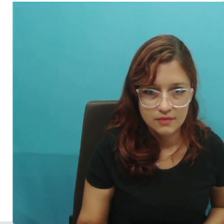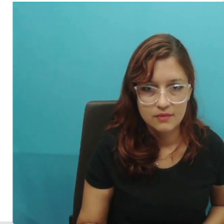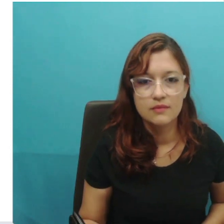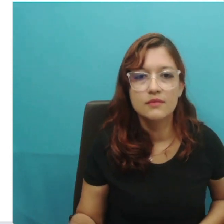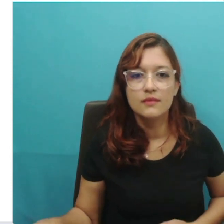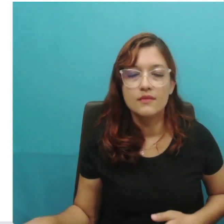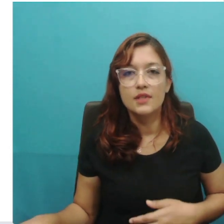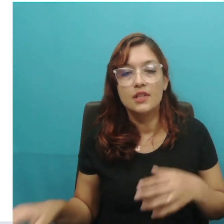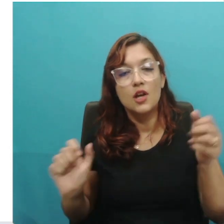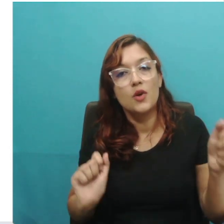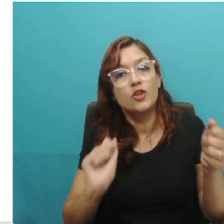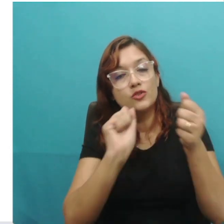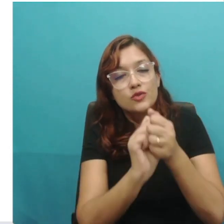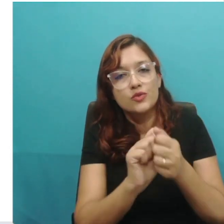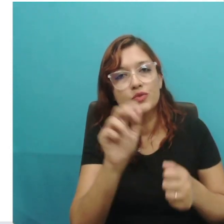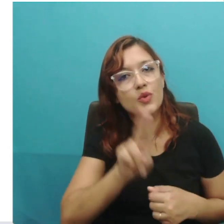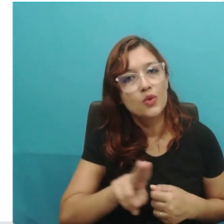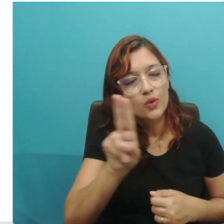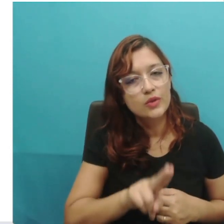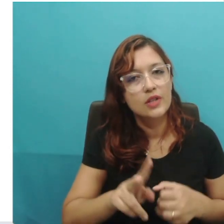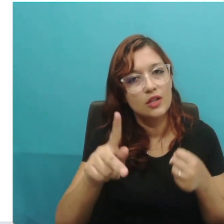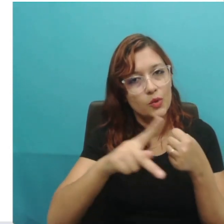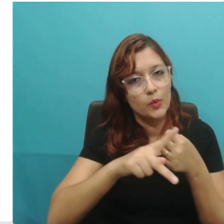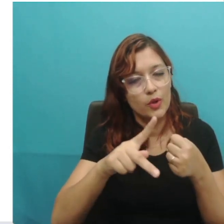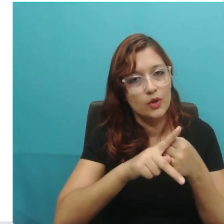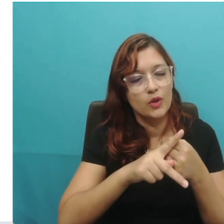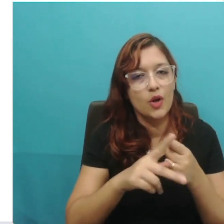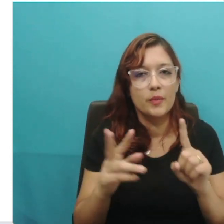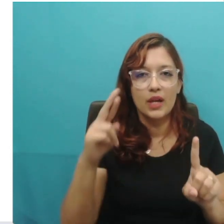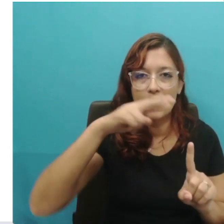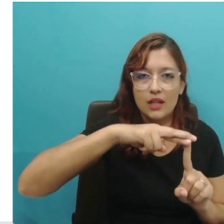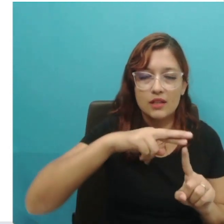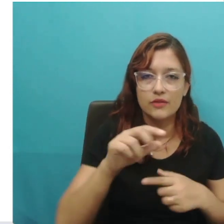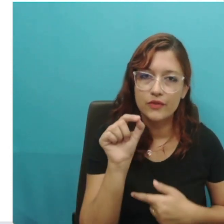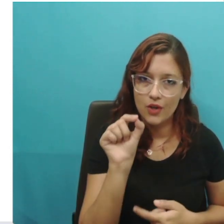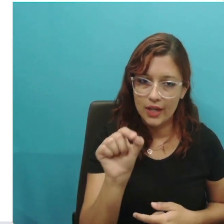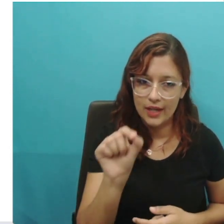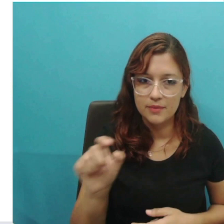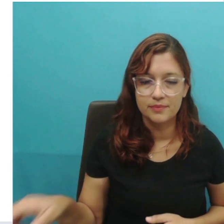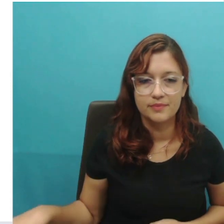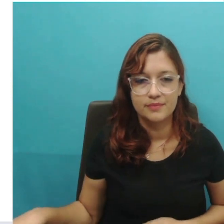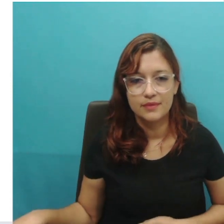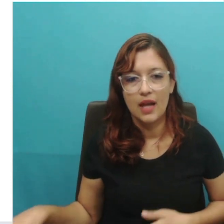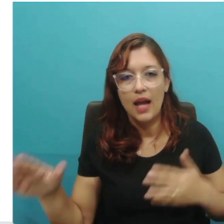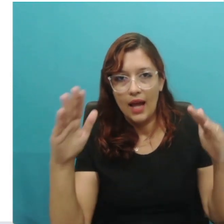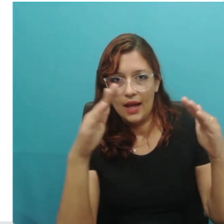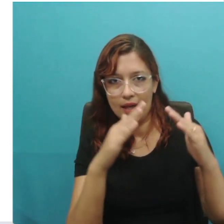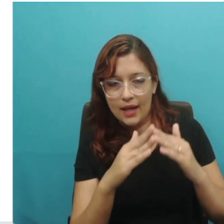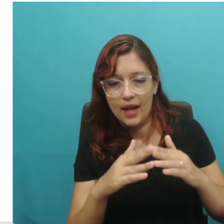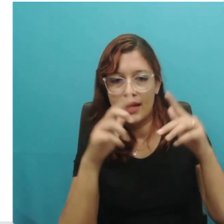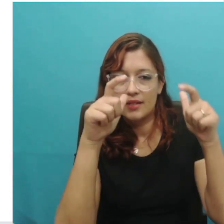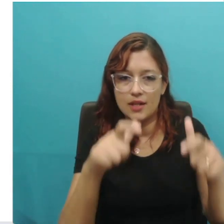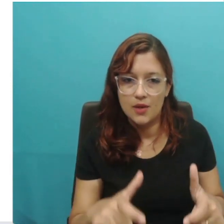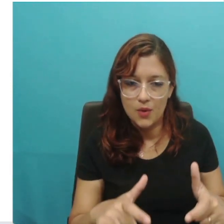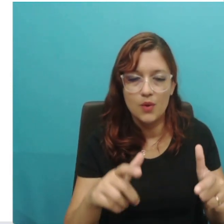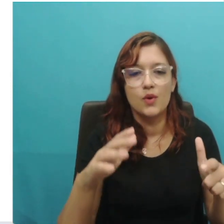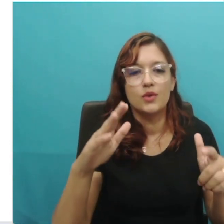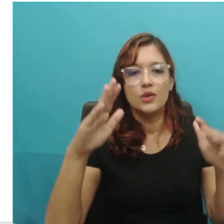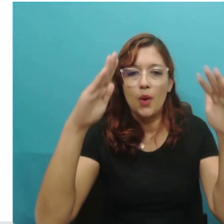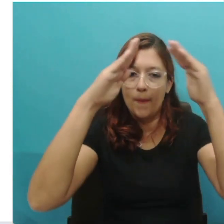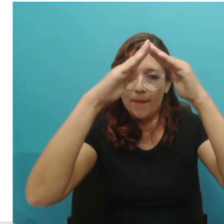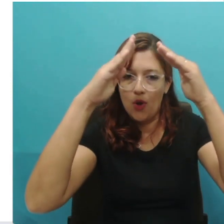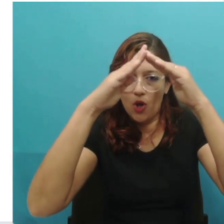Tem aqui que eu moro e que ela é bonita. Então, eu junto essas informações usando o pronome relativo